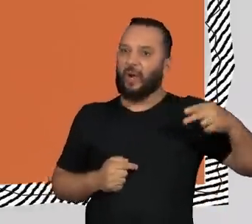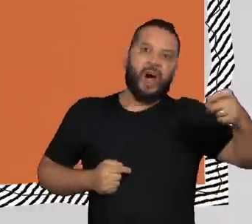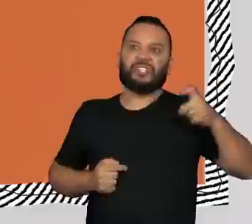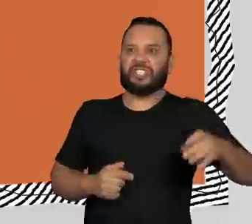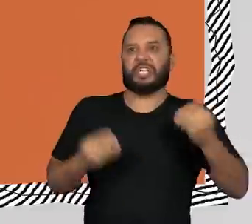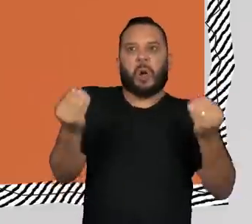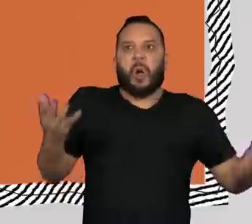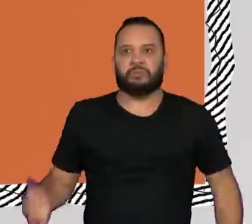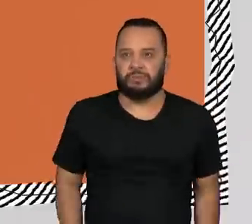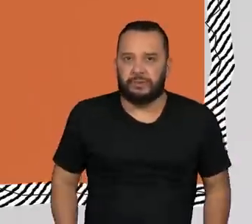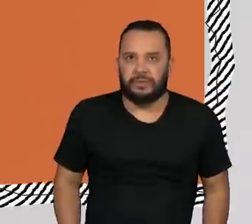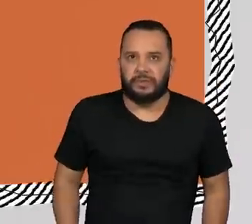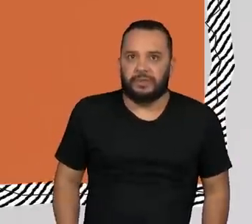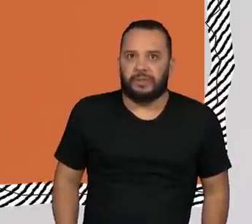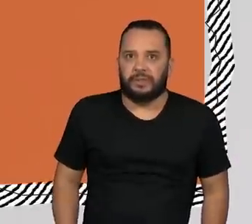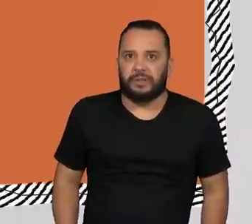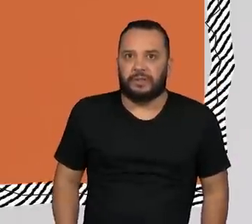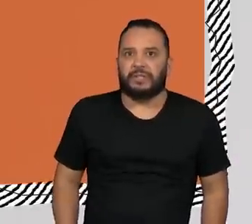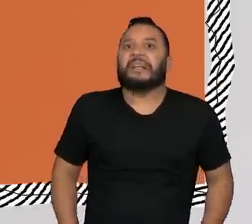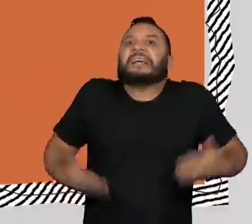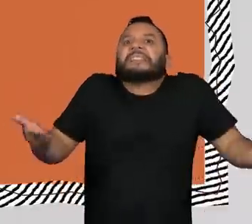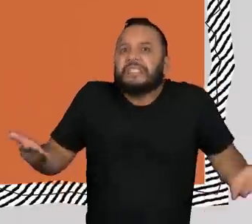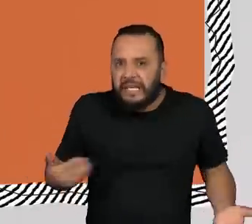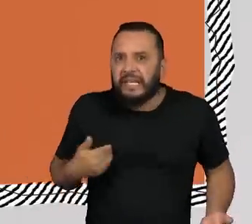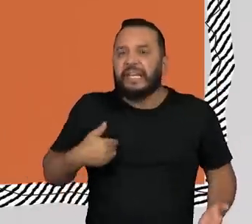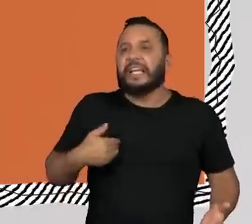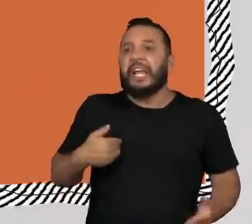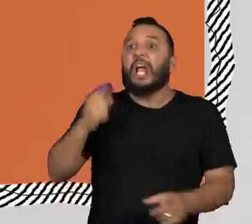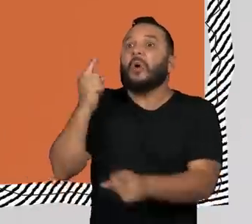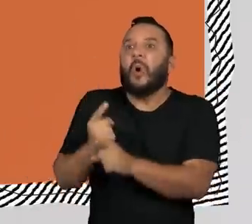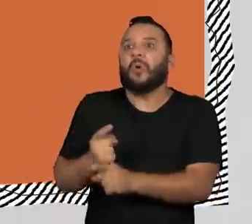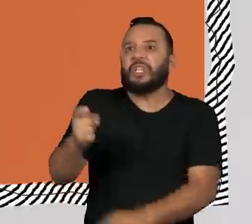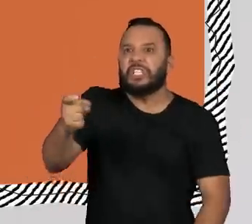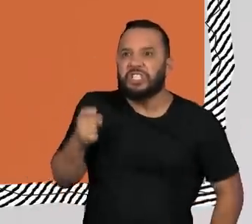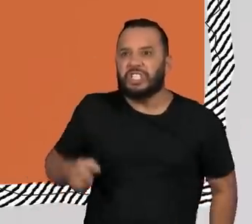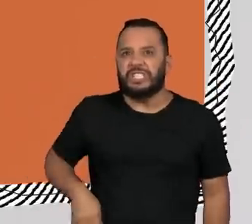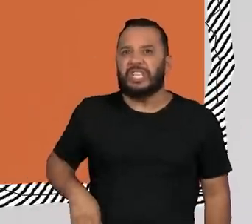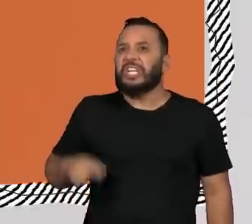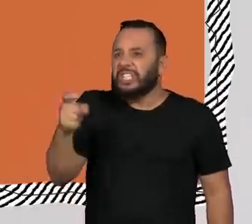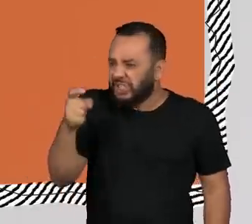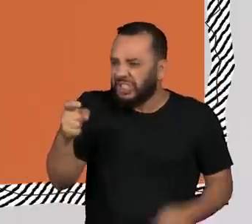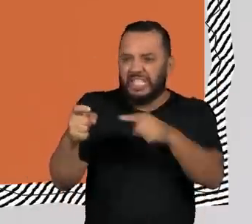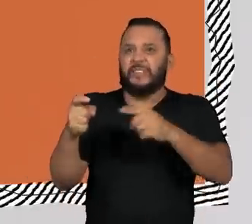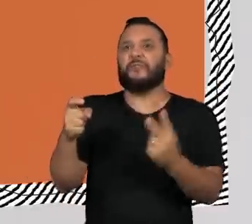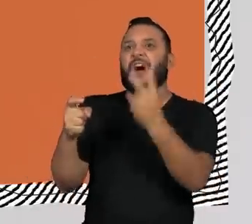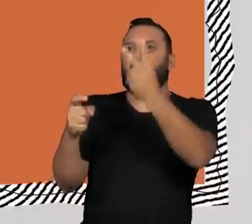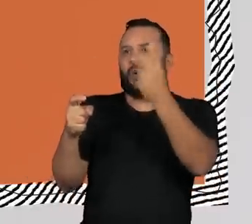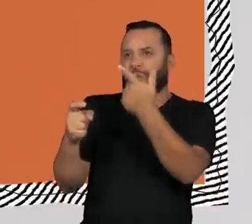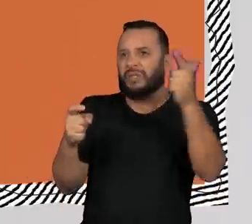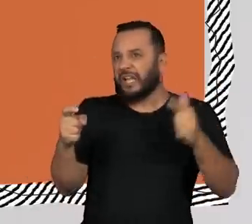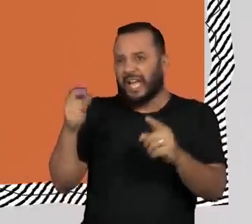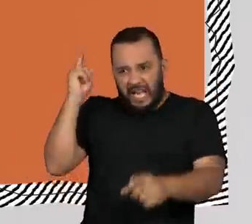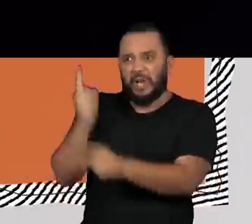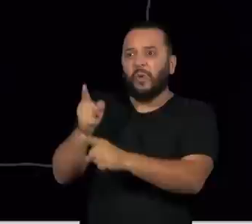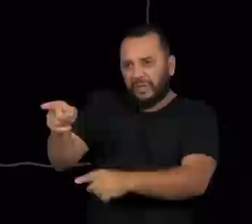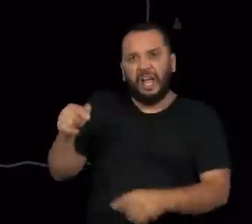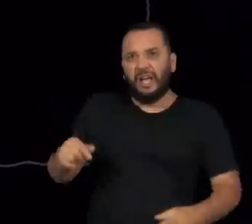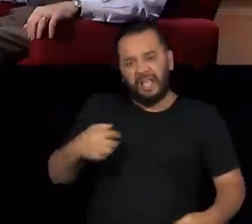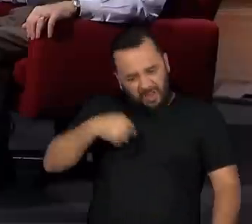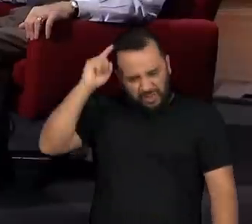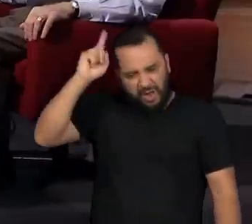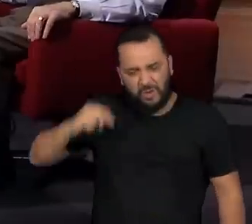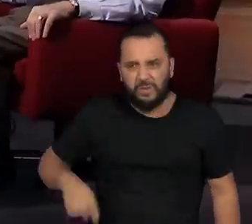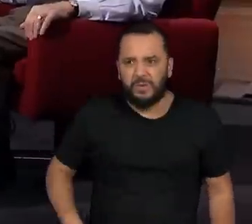x não sei como encontre o valor de X esse perdeu o valor dele quem tem contra ele não não